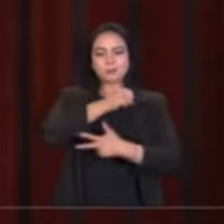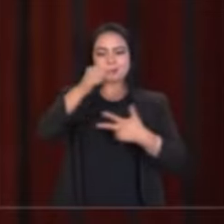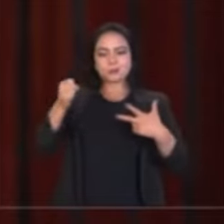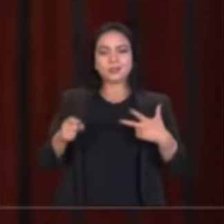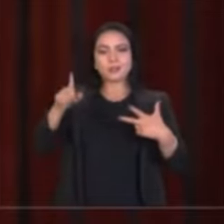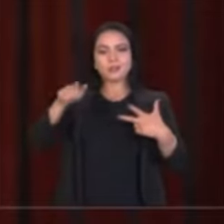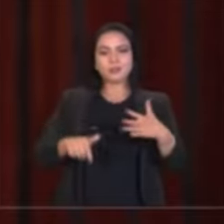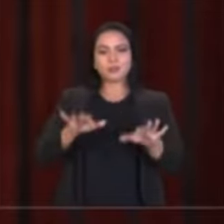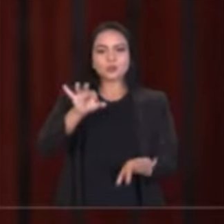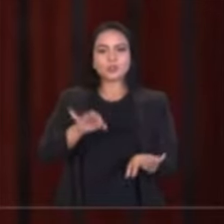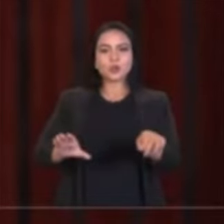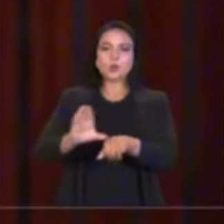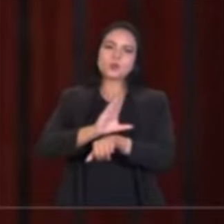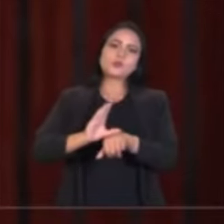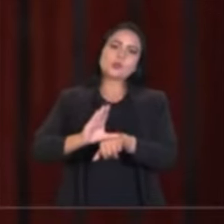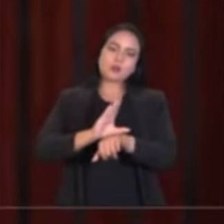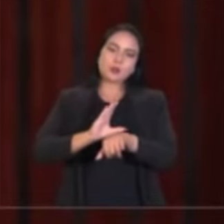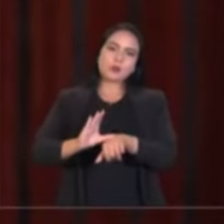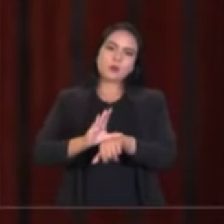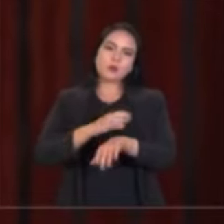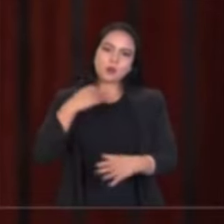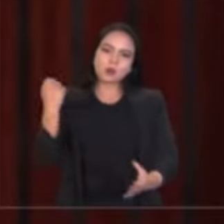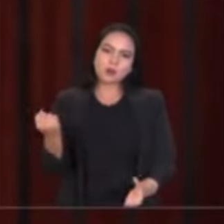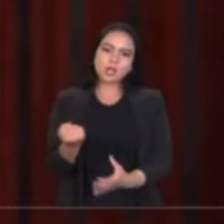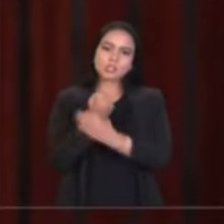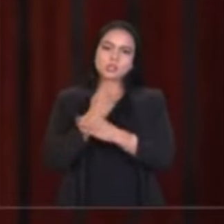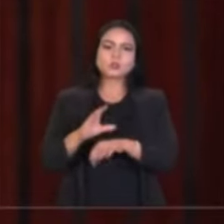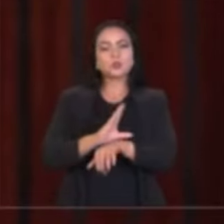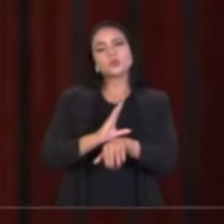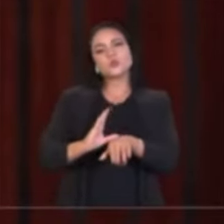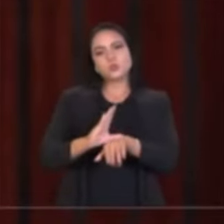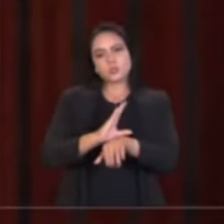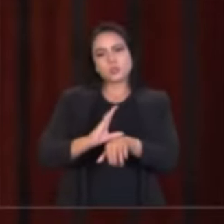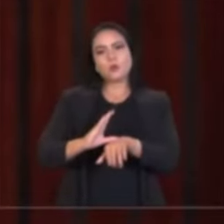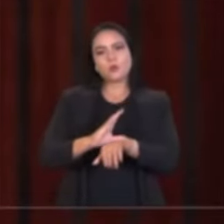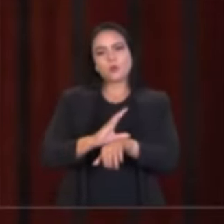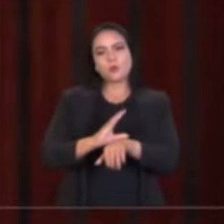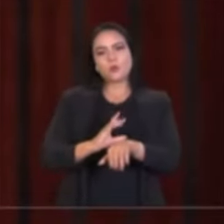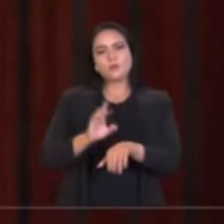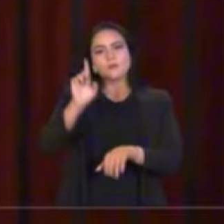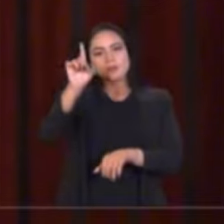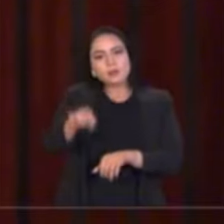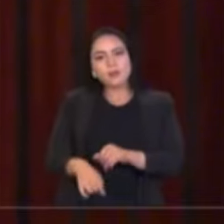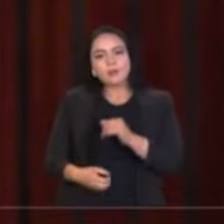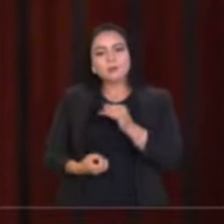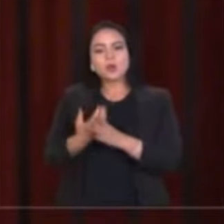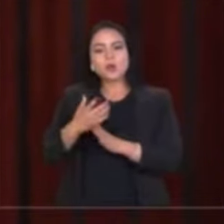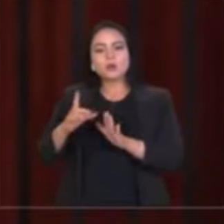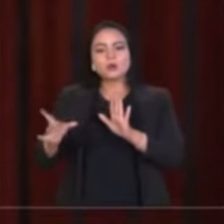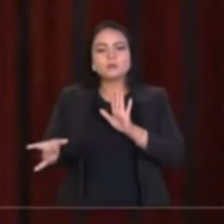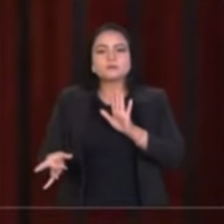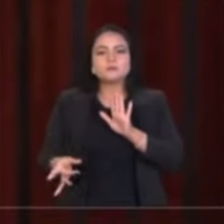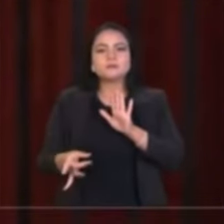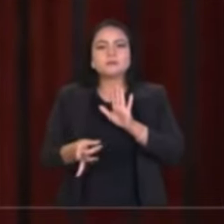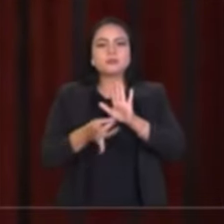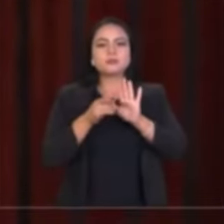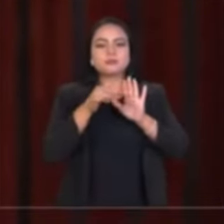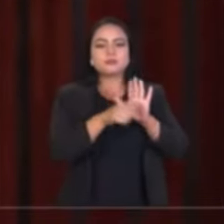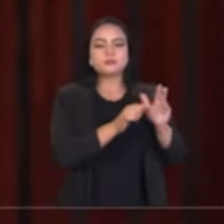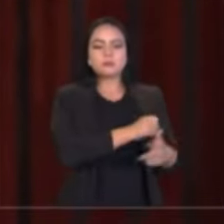a jurisdição constitucional, a garantia da Constituição, que é a fonte de legitimidade tanto